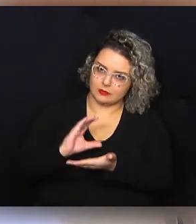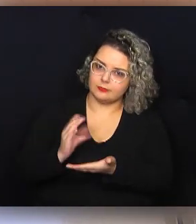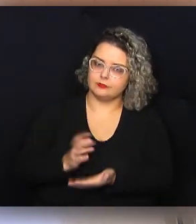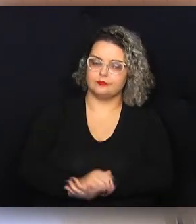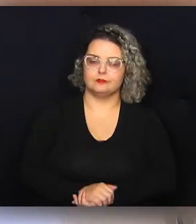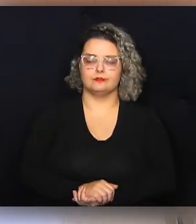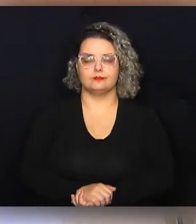vir ajudar